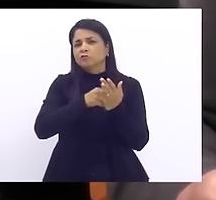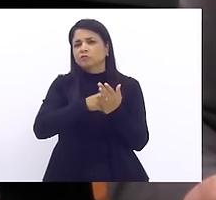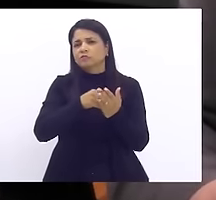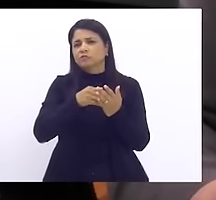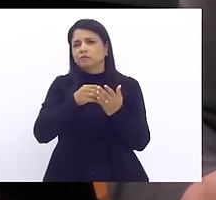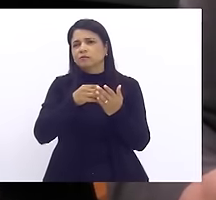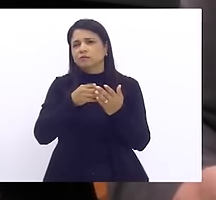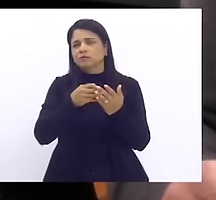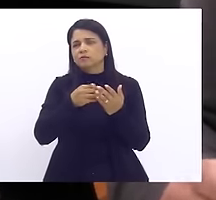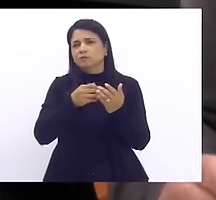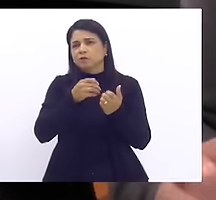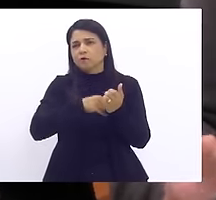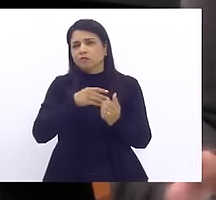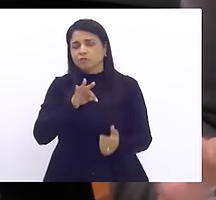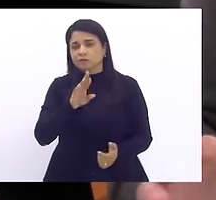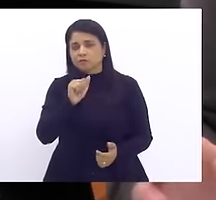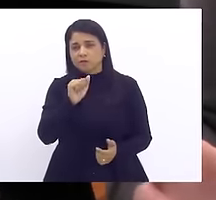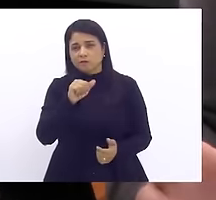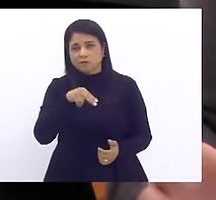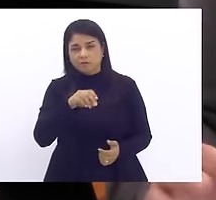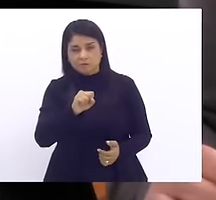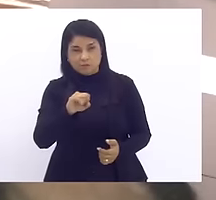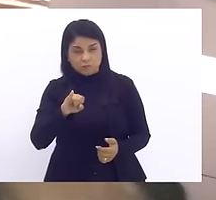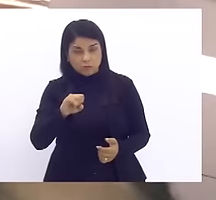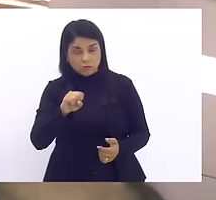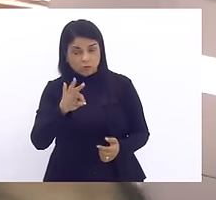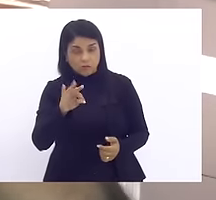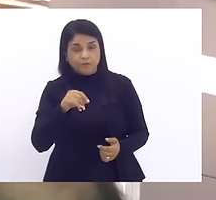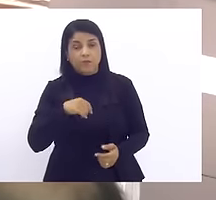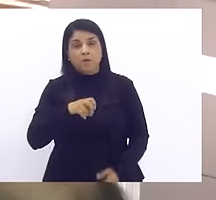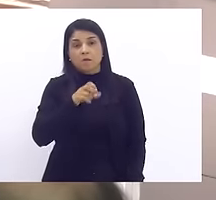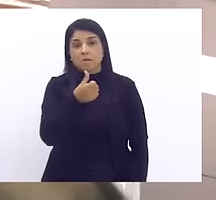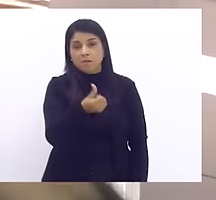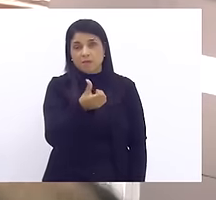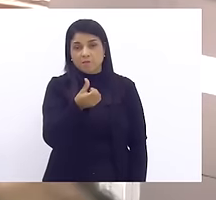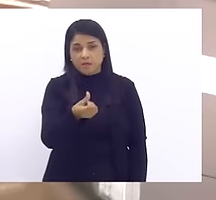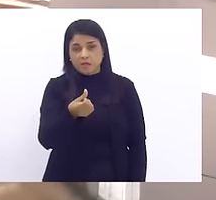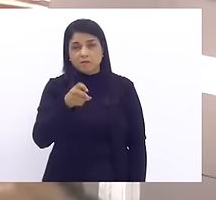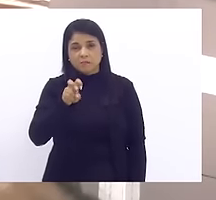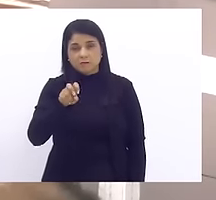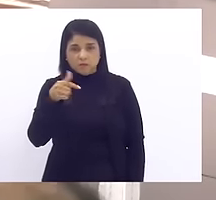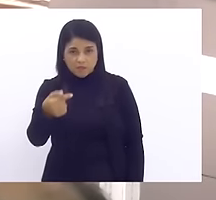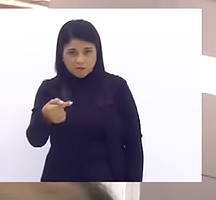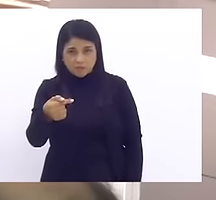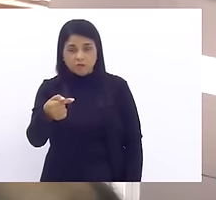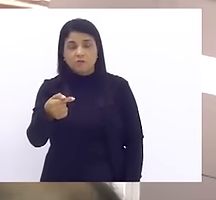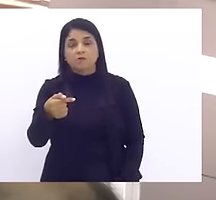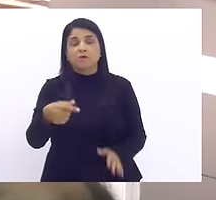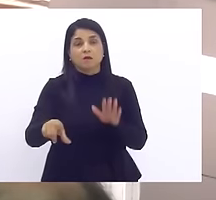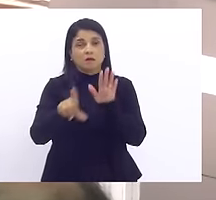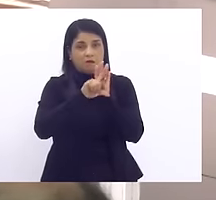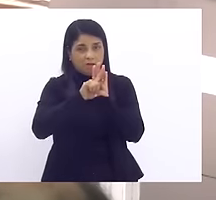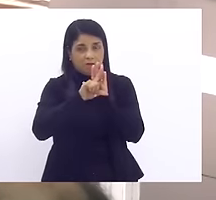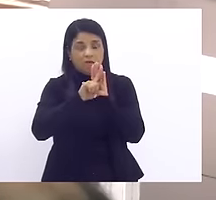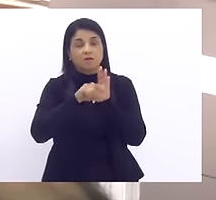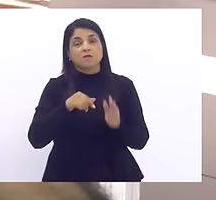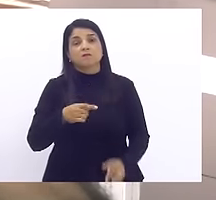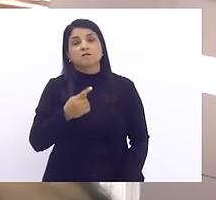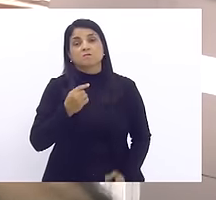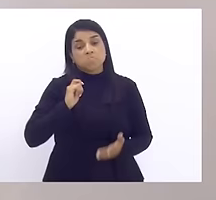6657 lei estadual limita o prazo de pagamento de diárias 180